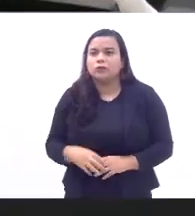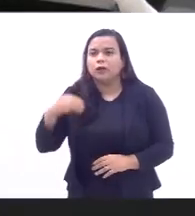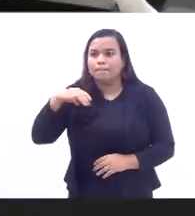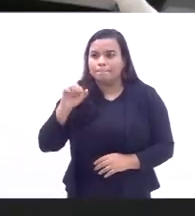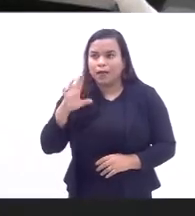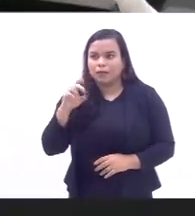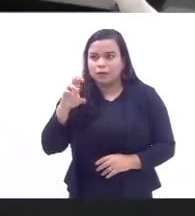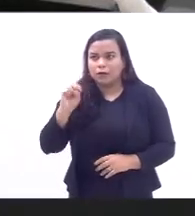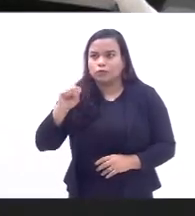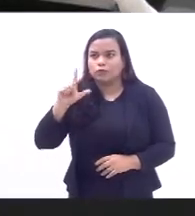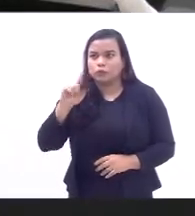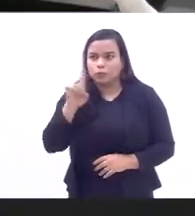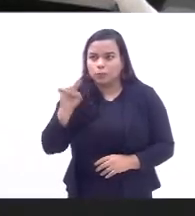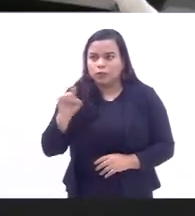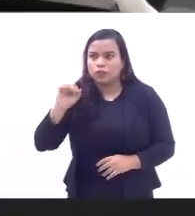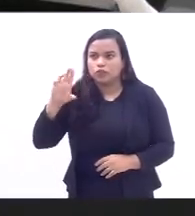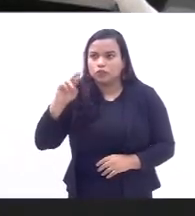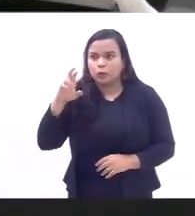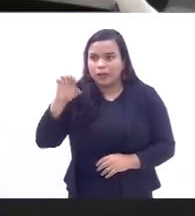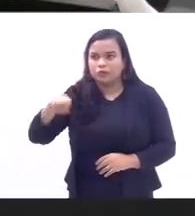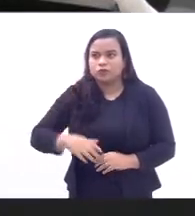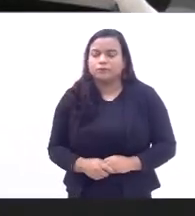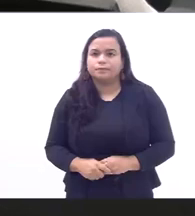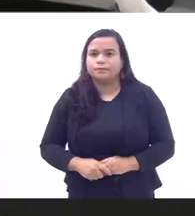Matheus Luiz Soares.